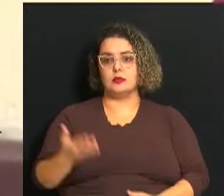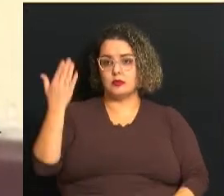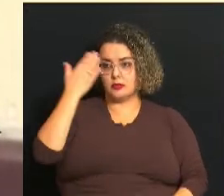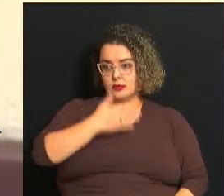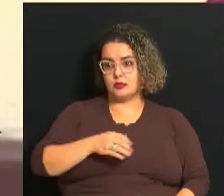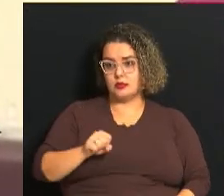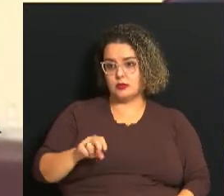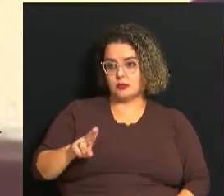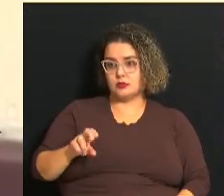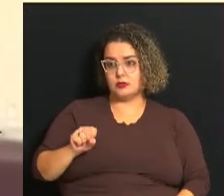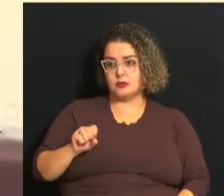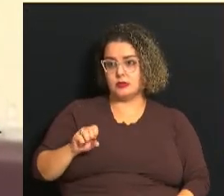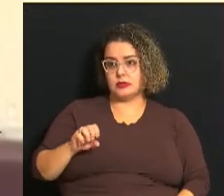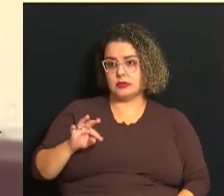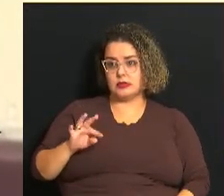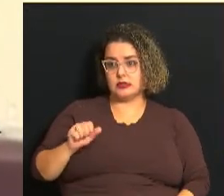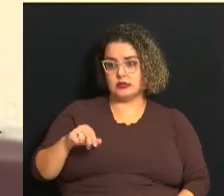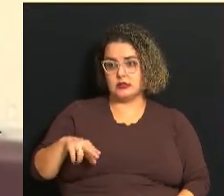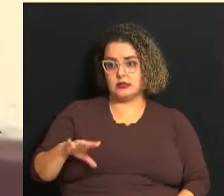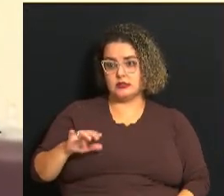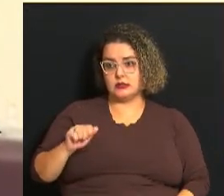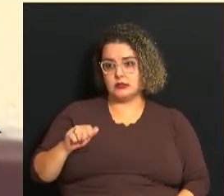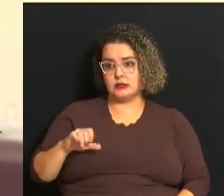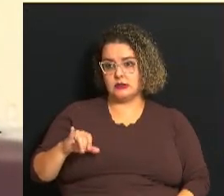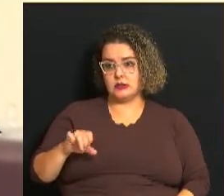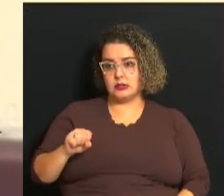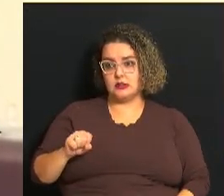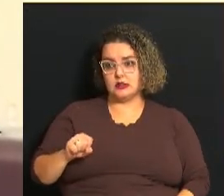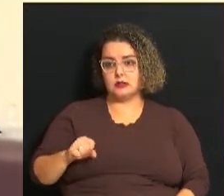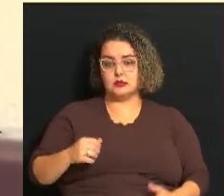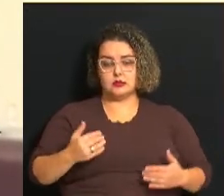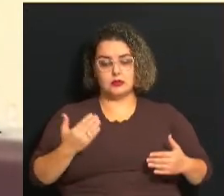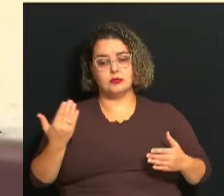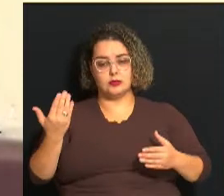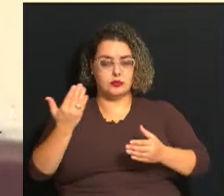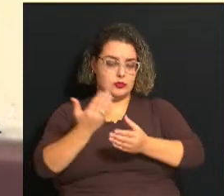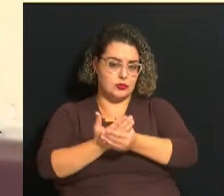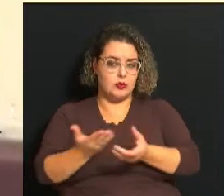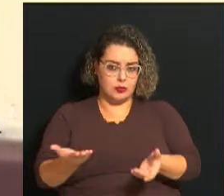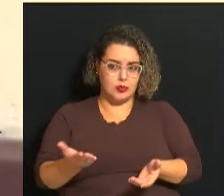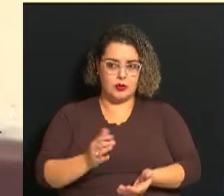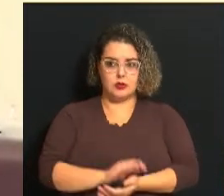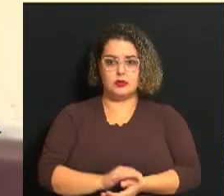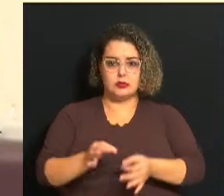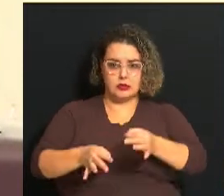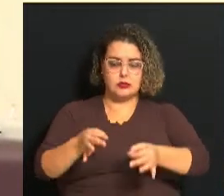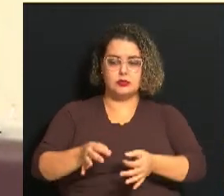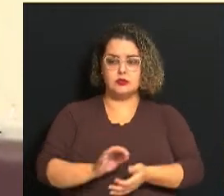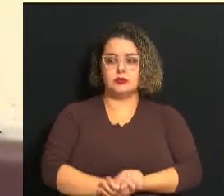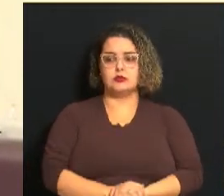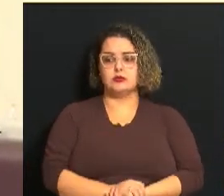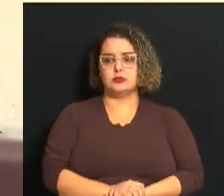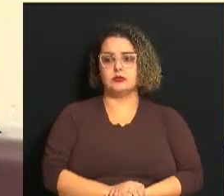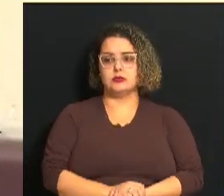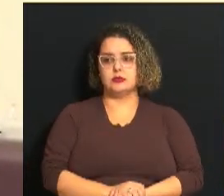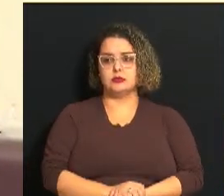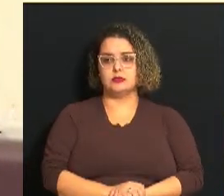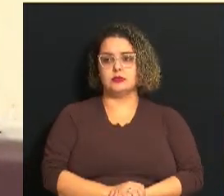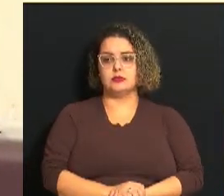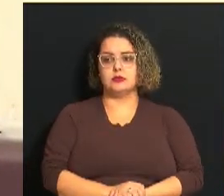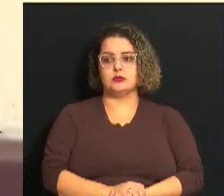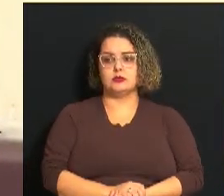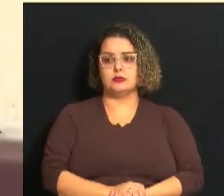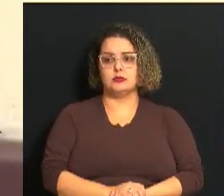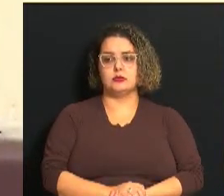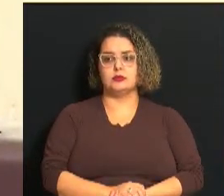Essa é a questão acho que naquele processo né de e no nos processos judiciais em